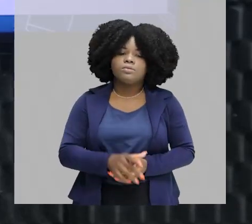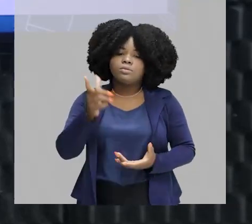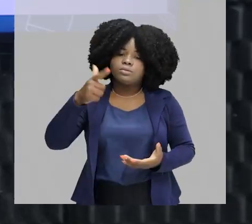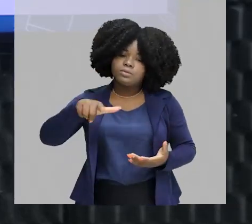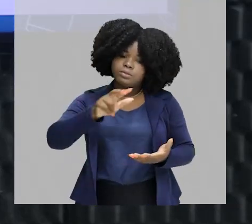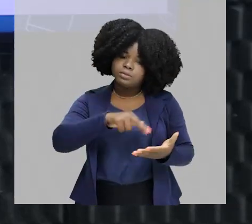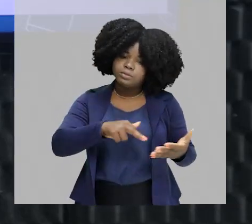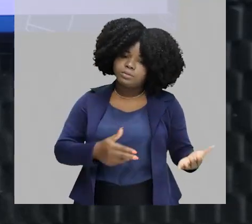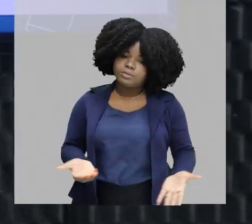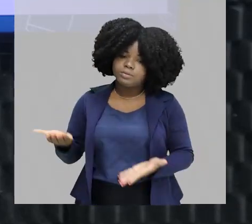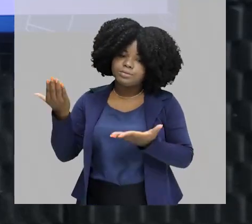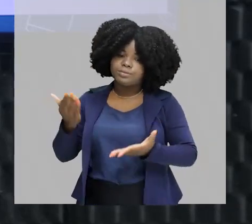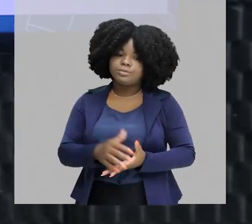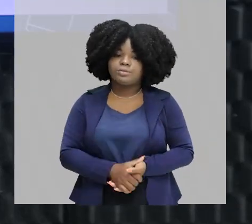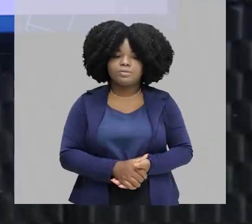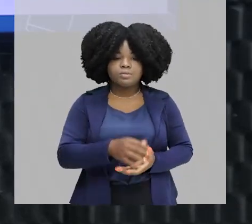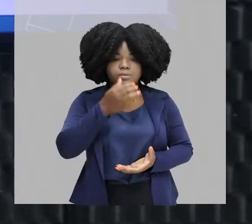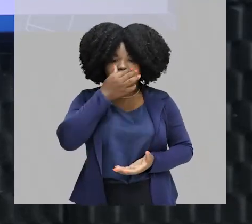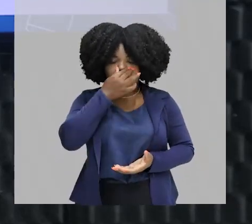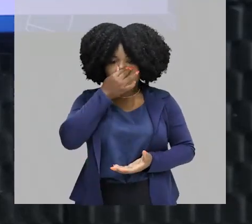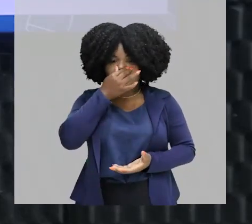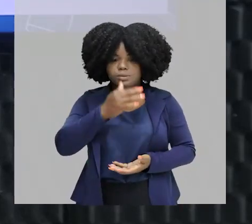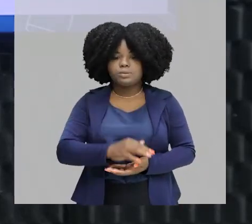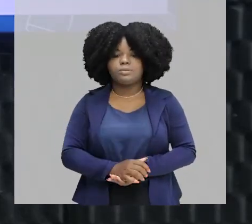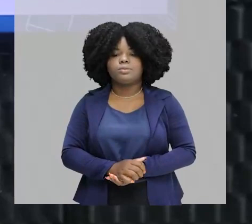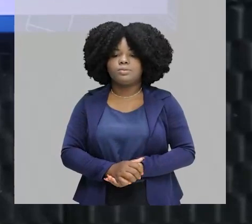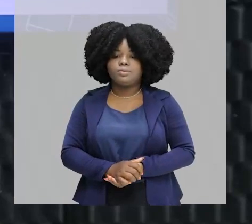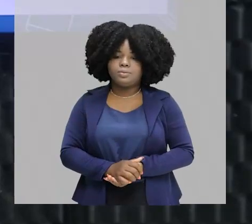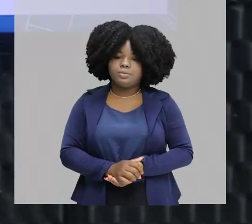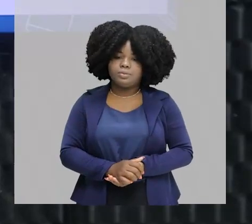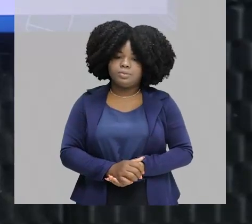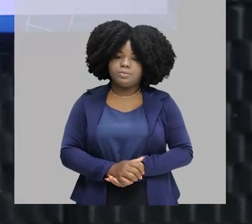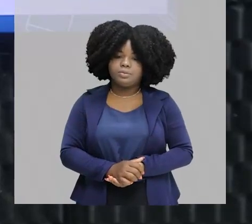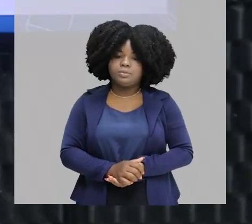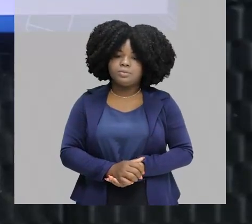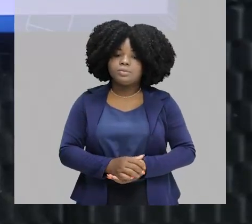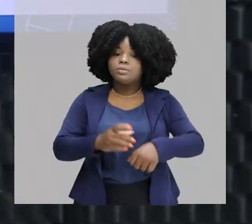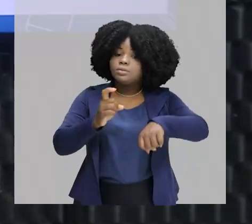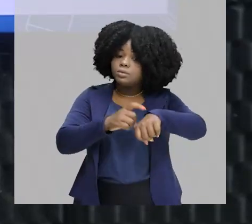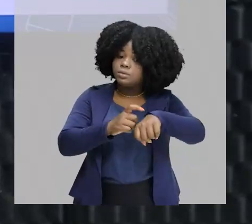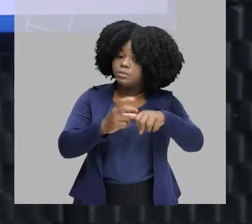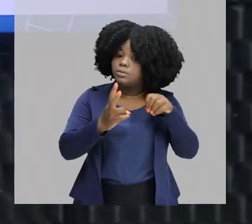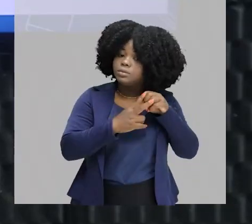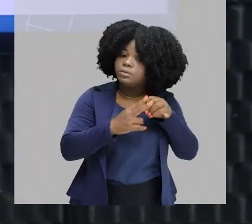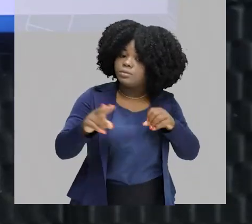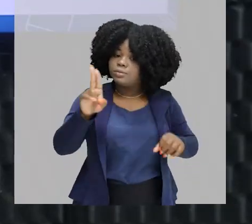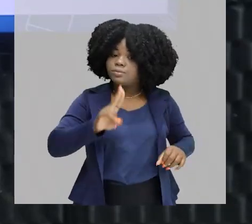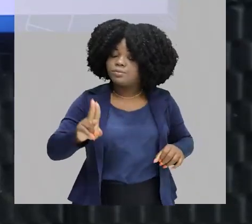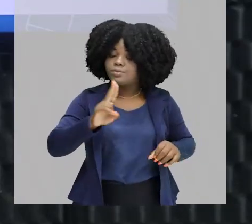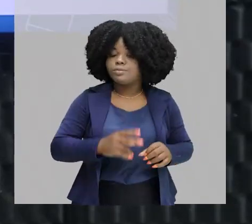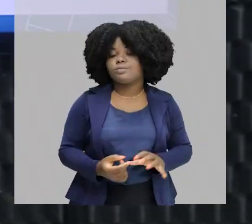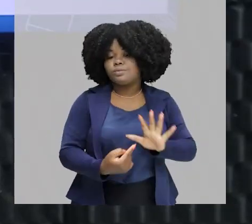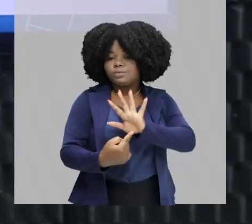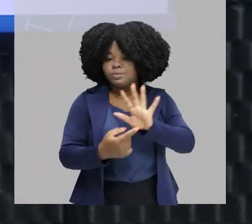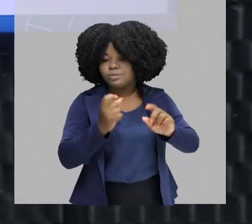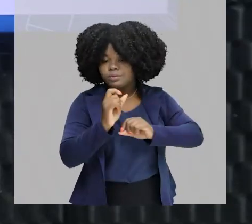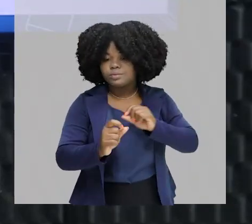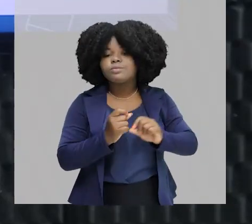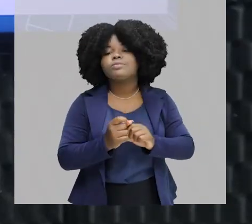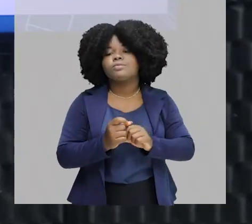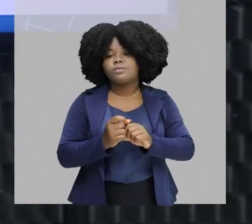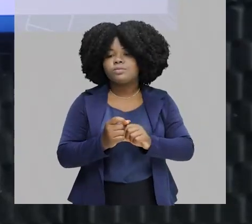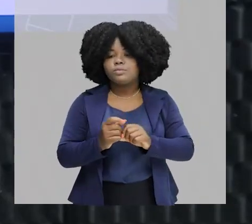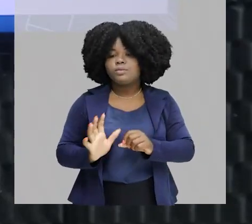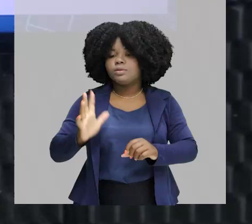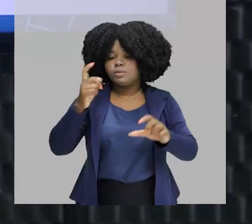continuous actions from the past until the present. Então, esse tempo verbal ele é usado para expressar ações